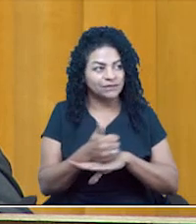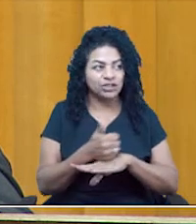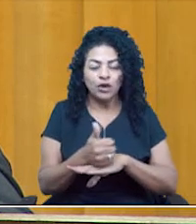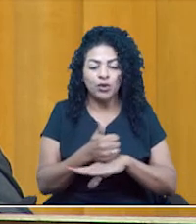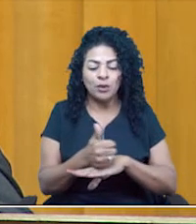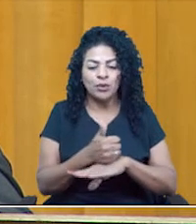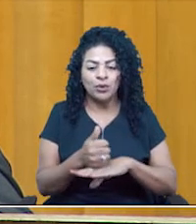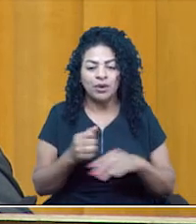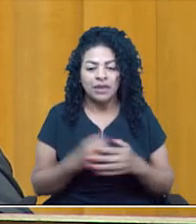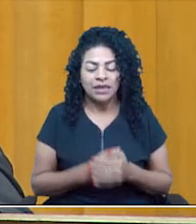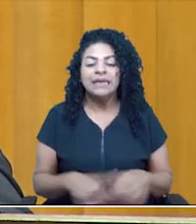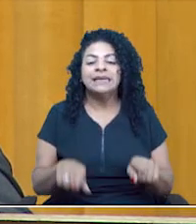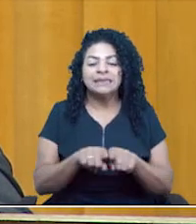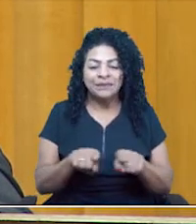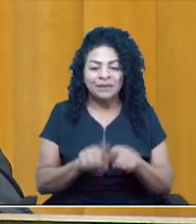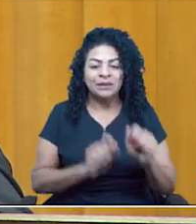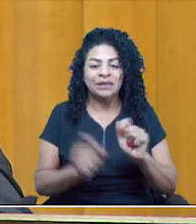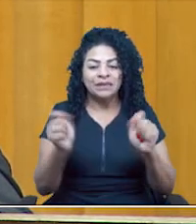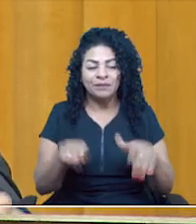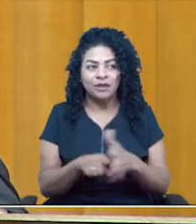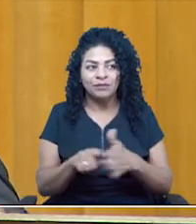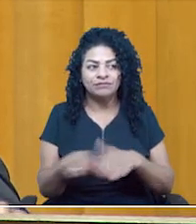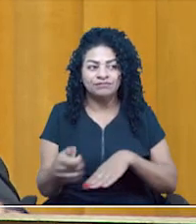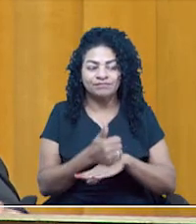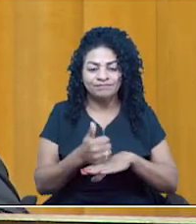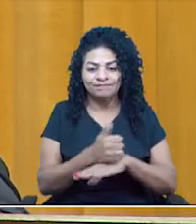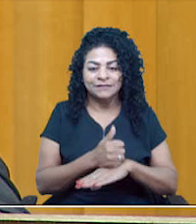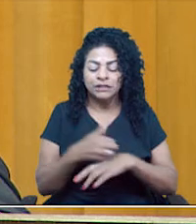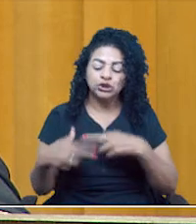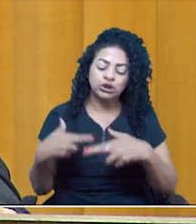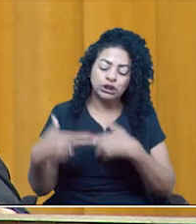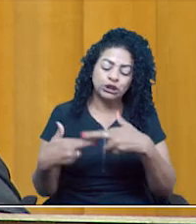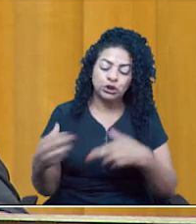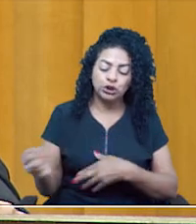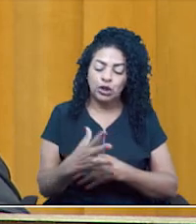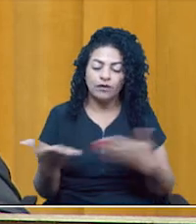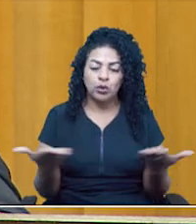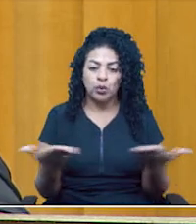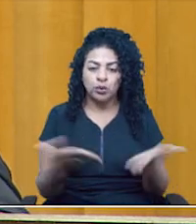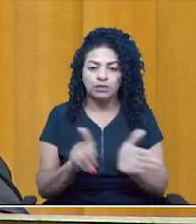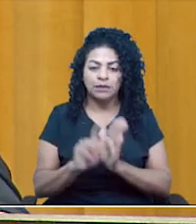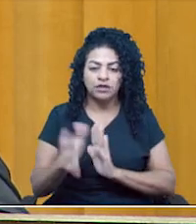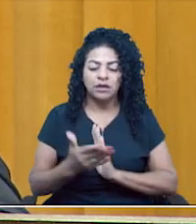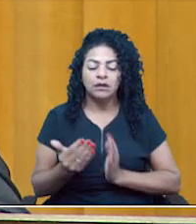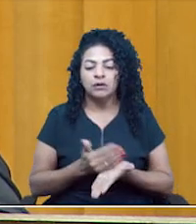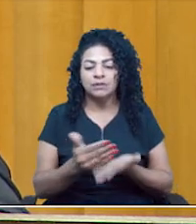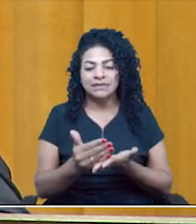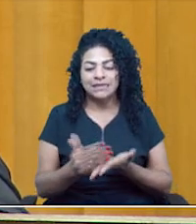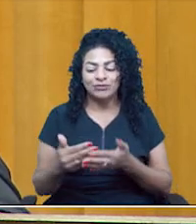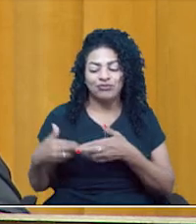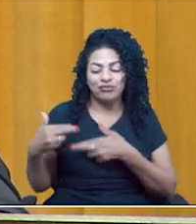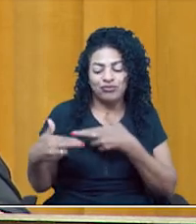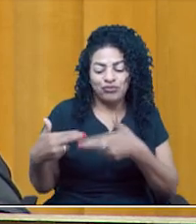de algo que eu talvez possa chamar de carreira. As gerações mais novas que estão entrando agora, elas já não veem o seu trabalho